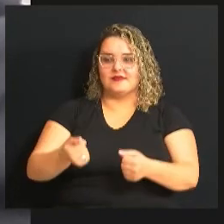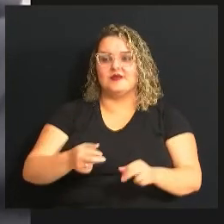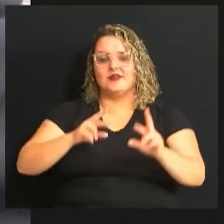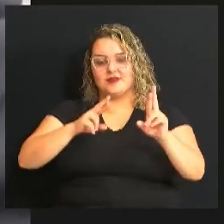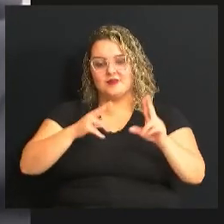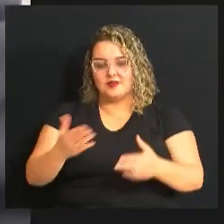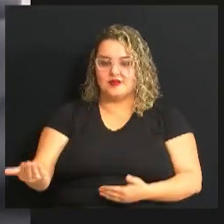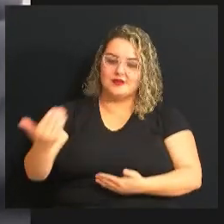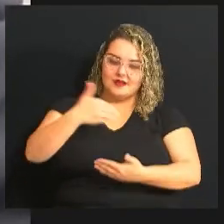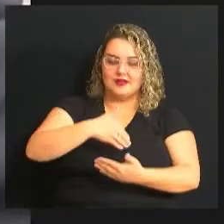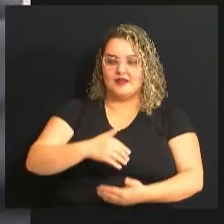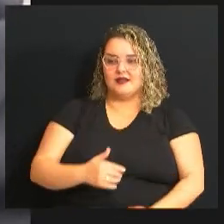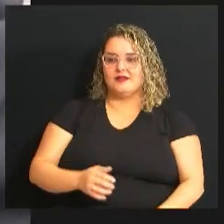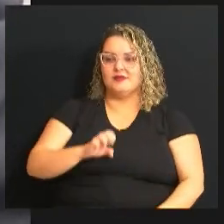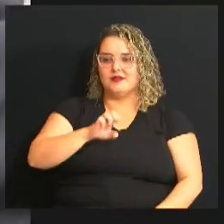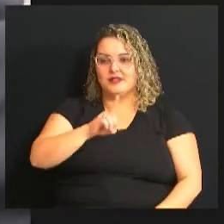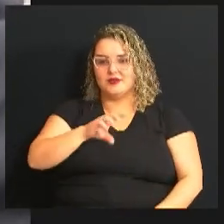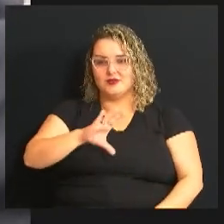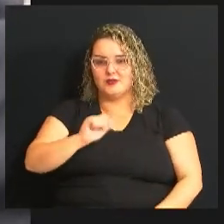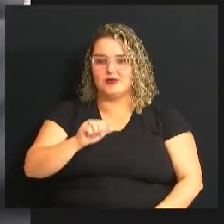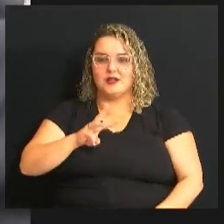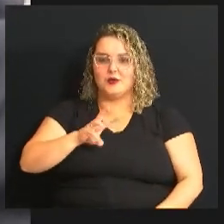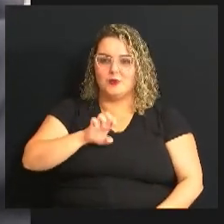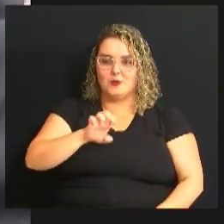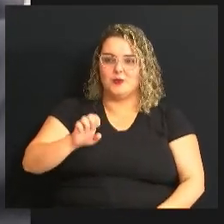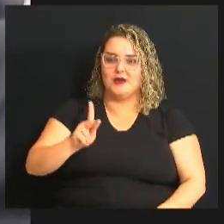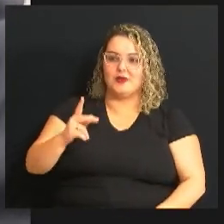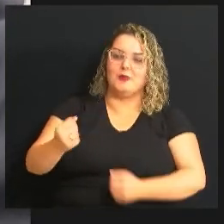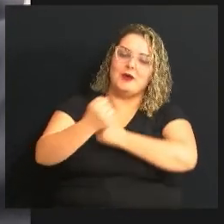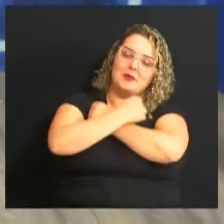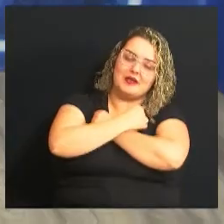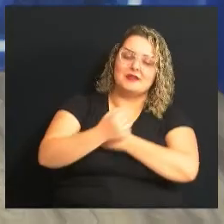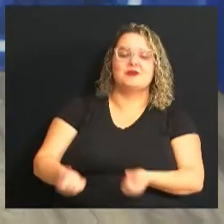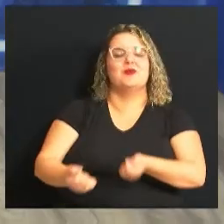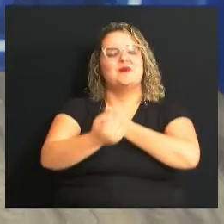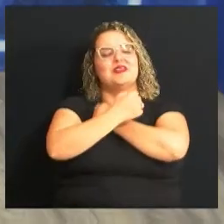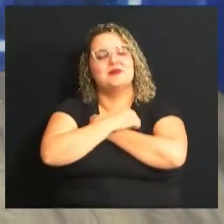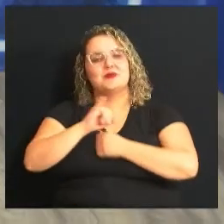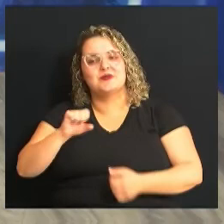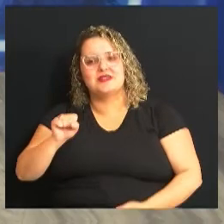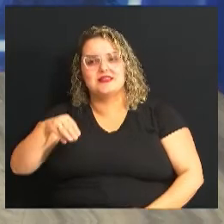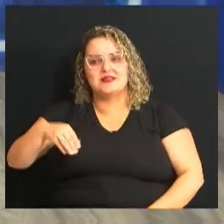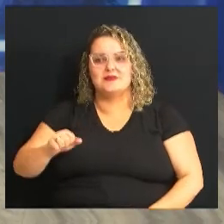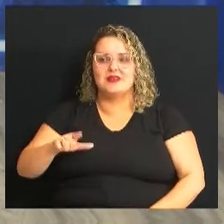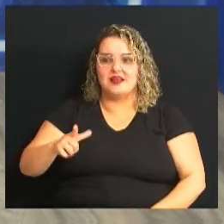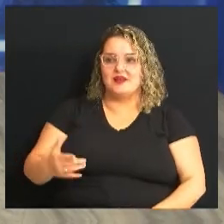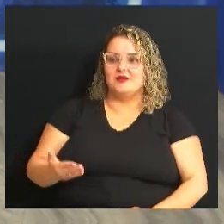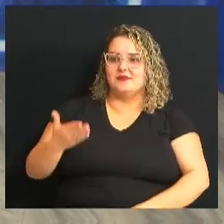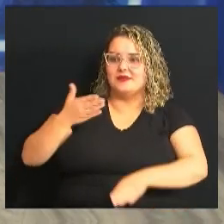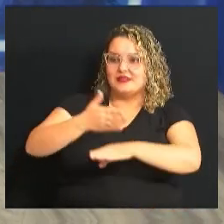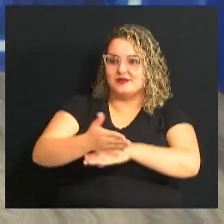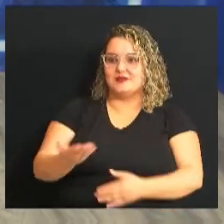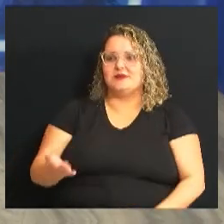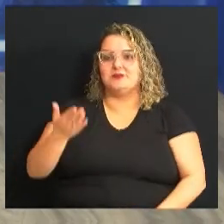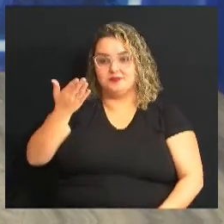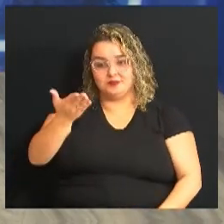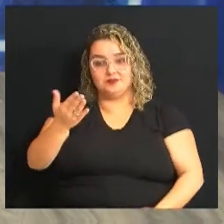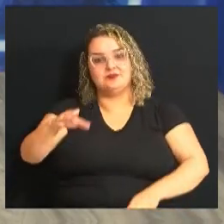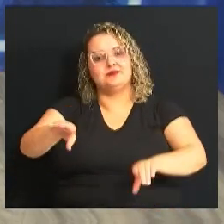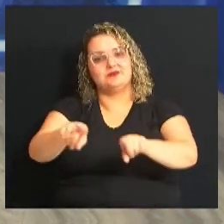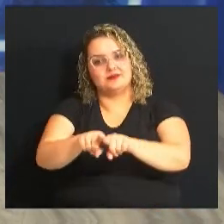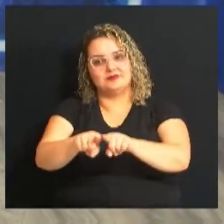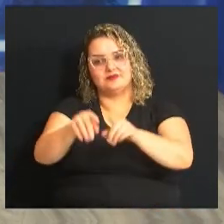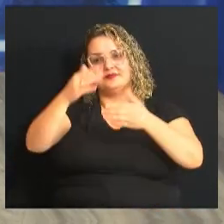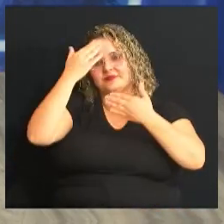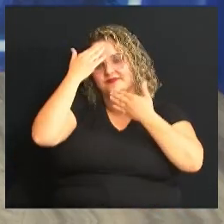Week 2022. Um abraço. Um abraço para o Ismael, agradeço a participação aqui no nosso Câmara Notícia, agradeço você aí de casa também pela